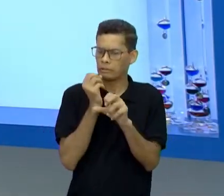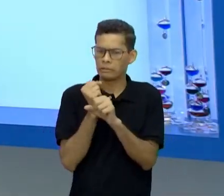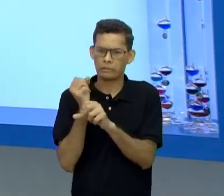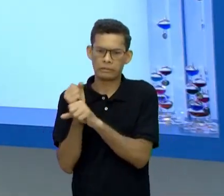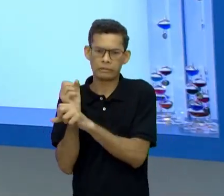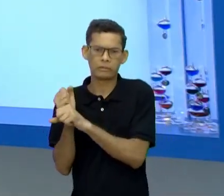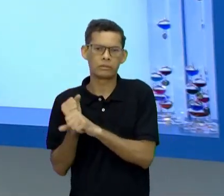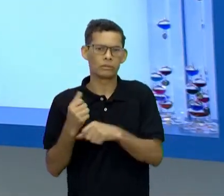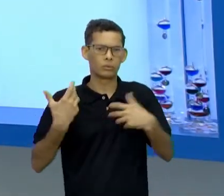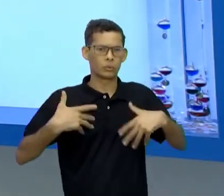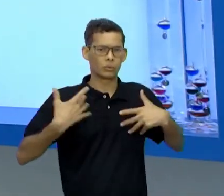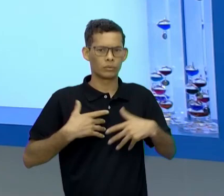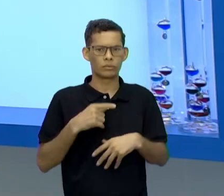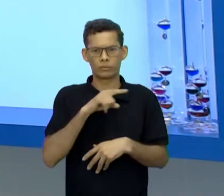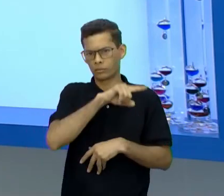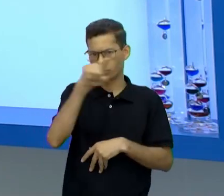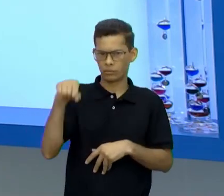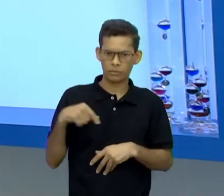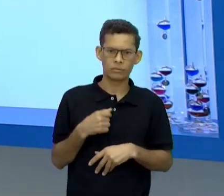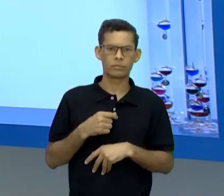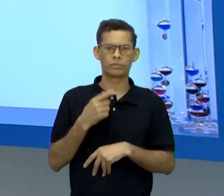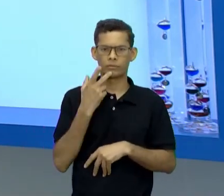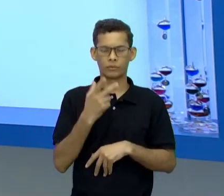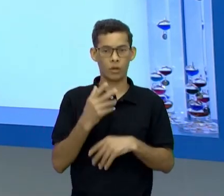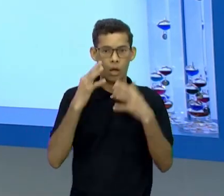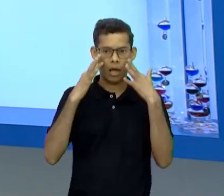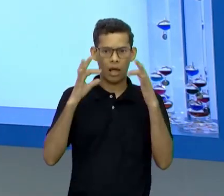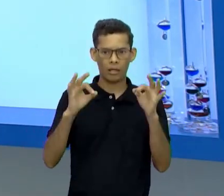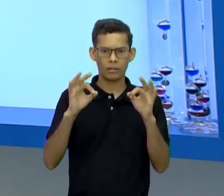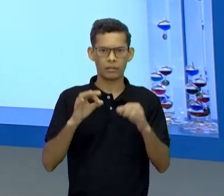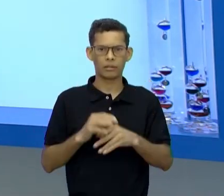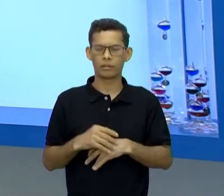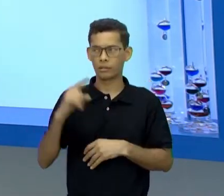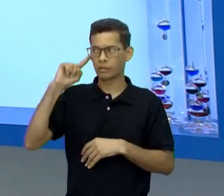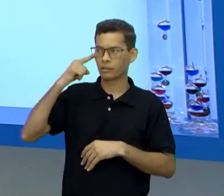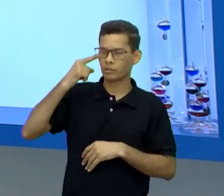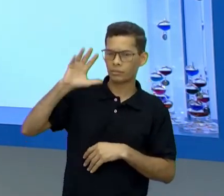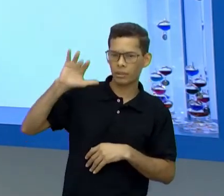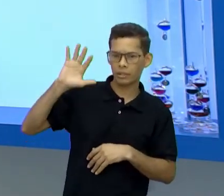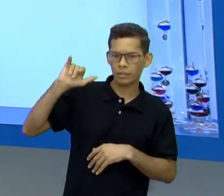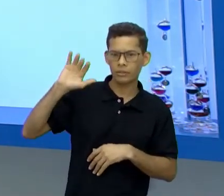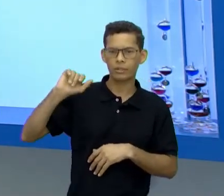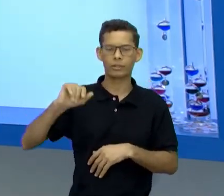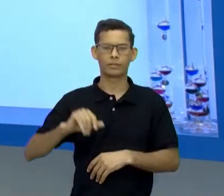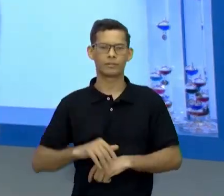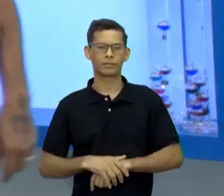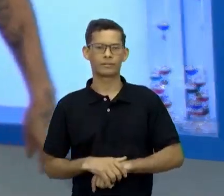de cálculo. Fique na próxima, atenta aí. Beijo, Marina. Tchau, tchau, pessoal.